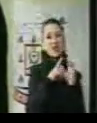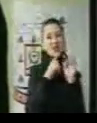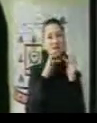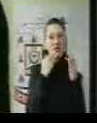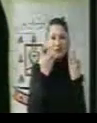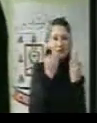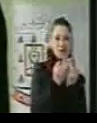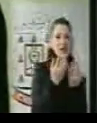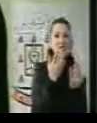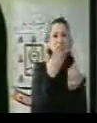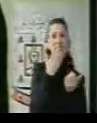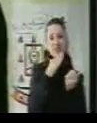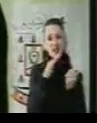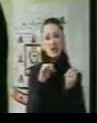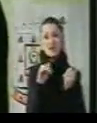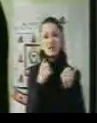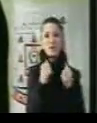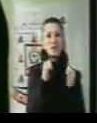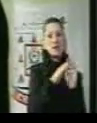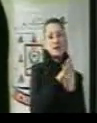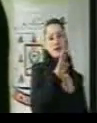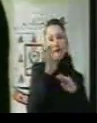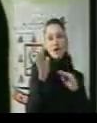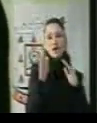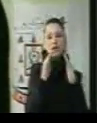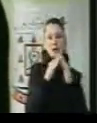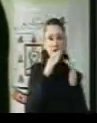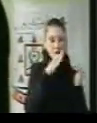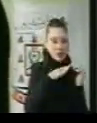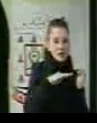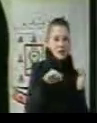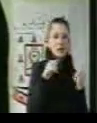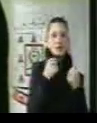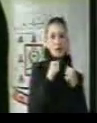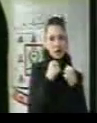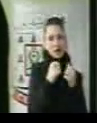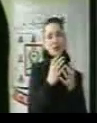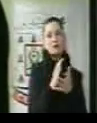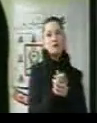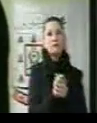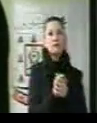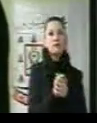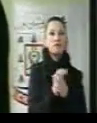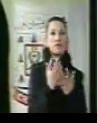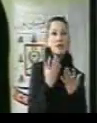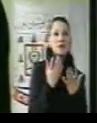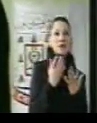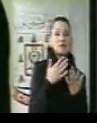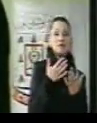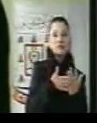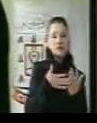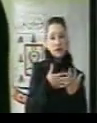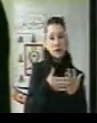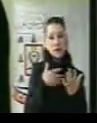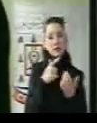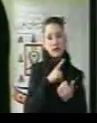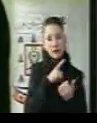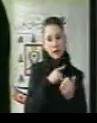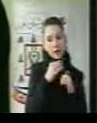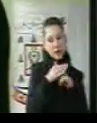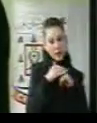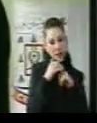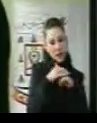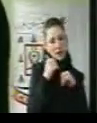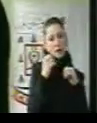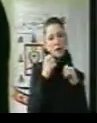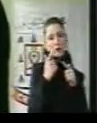na creche, no outro lado da Via Rápida, e acaba sendo prejudicado. Então gostaria que tratasse com carinho essa situação